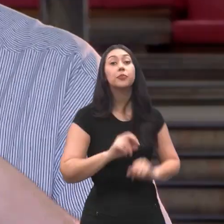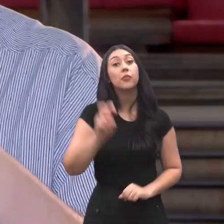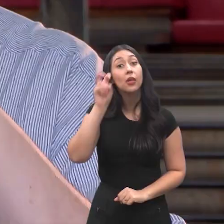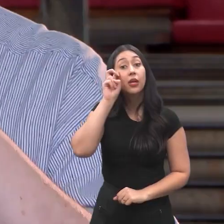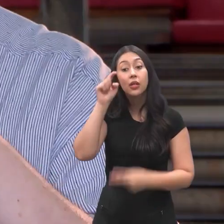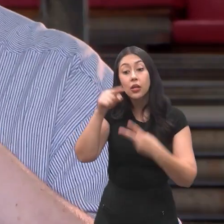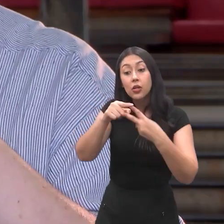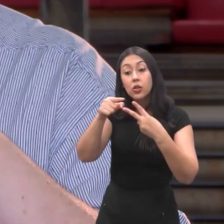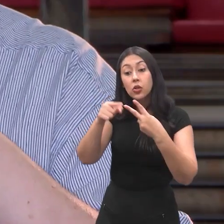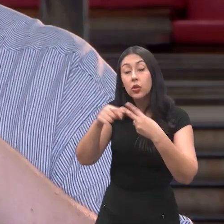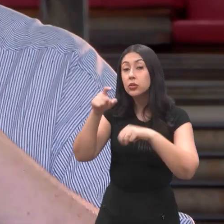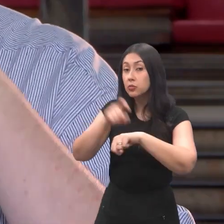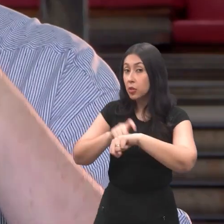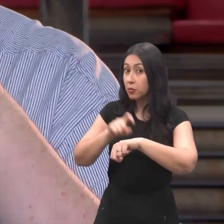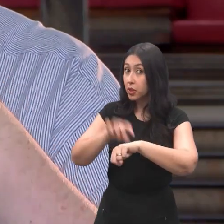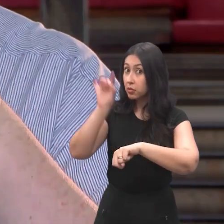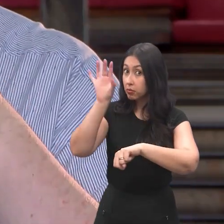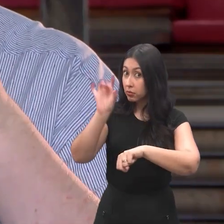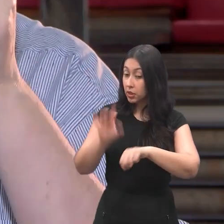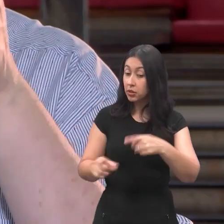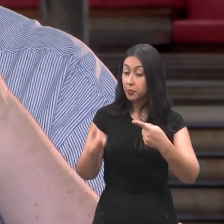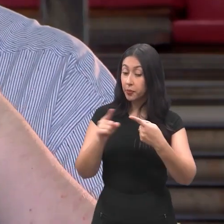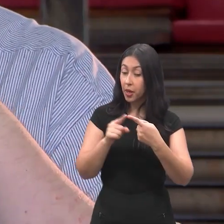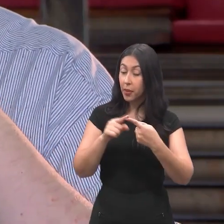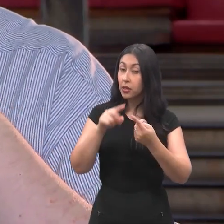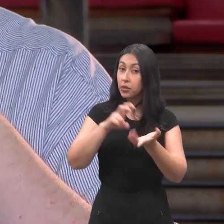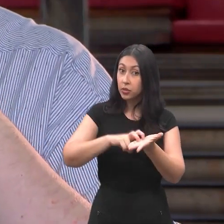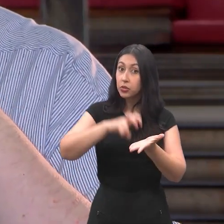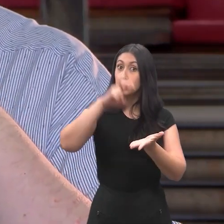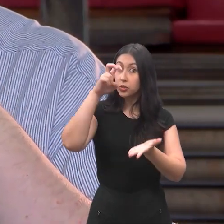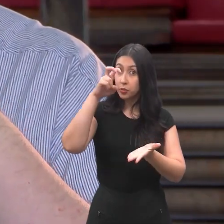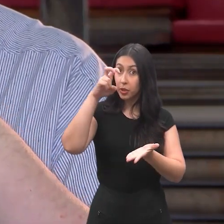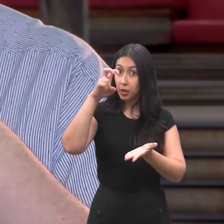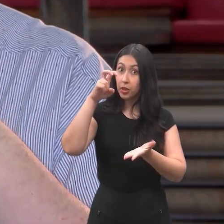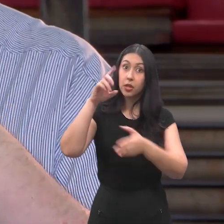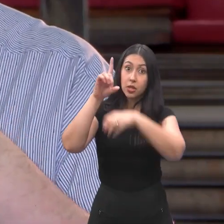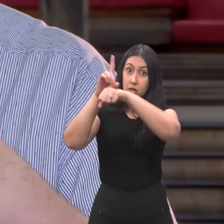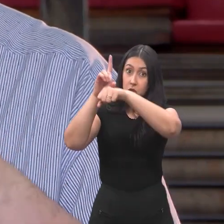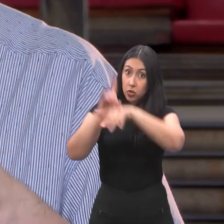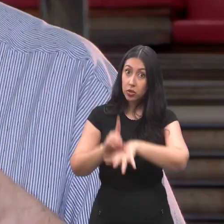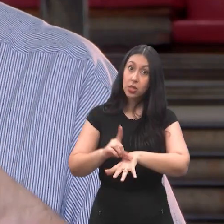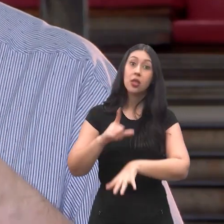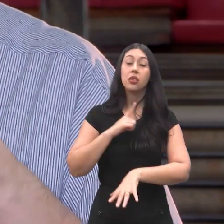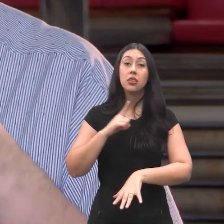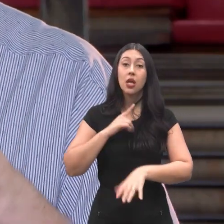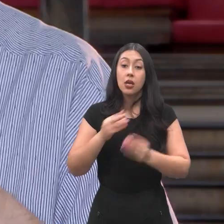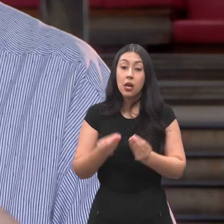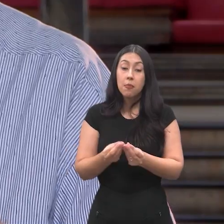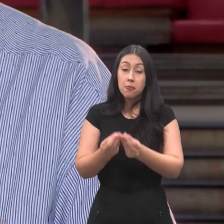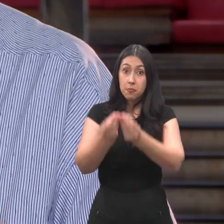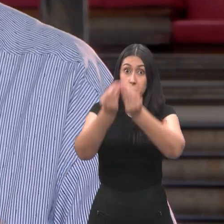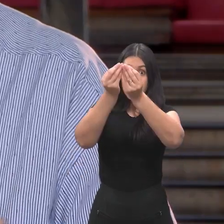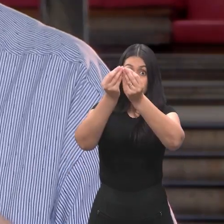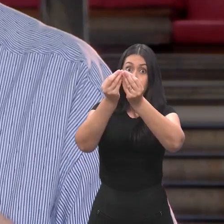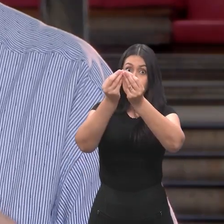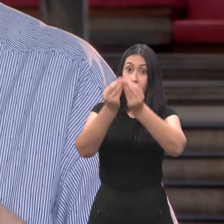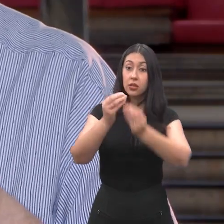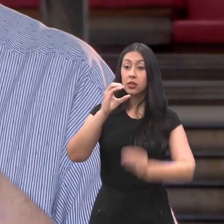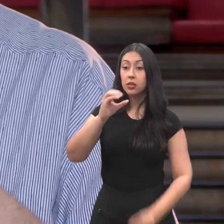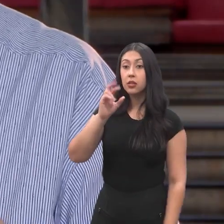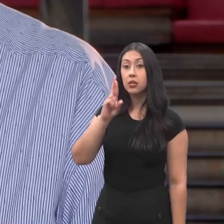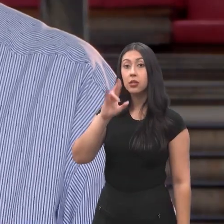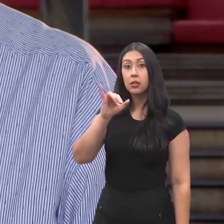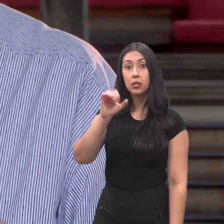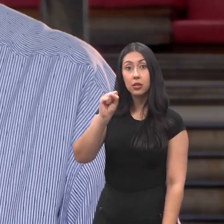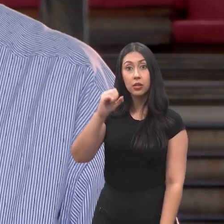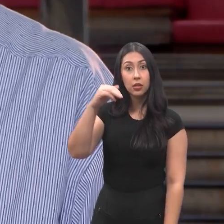A quinta-feira tem dois momentos especiais. De manhã, na catedral da diocese, tem a missa do Crisma, onde